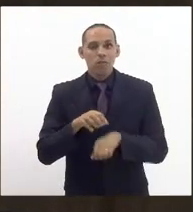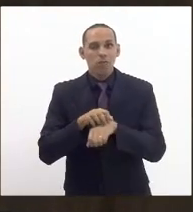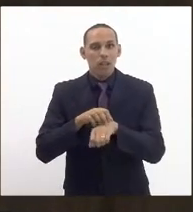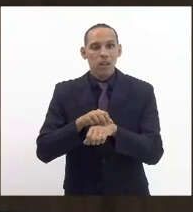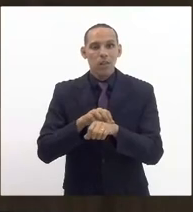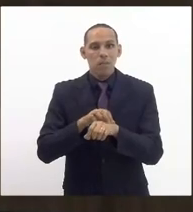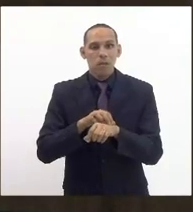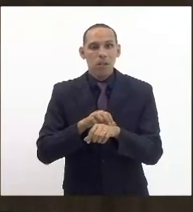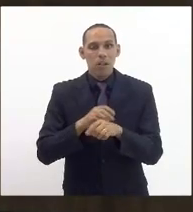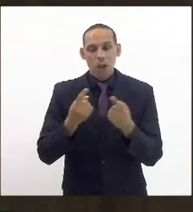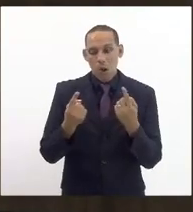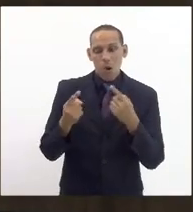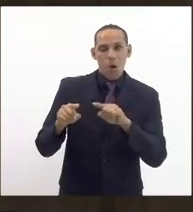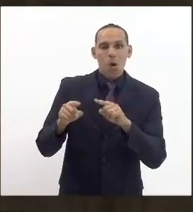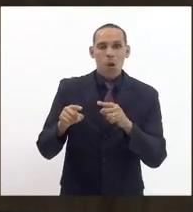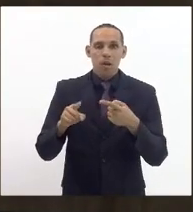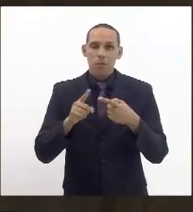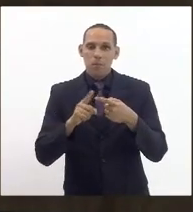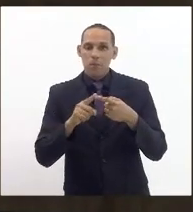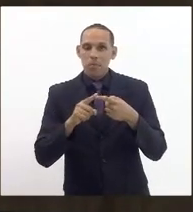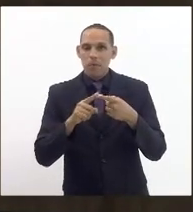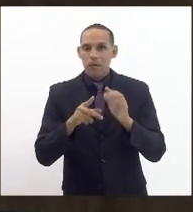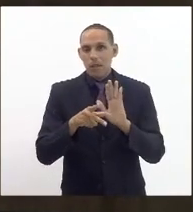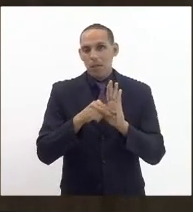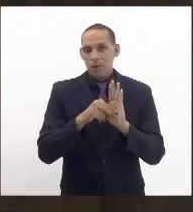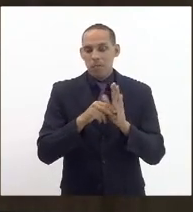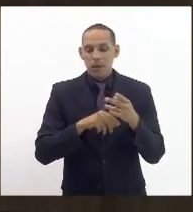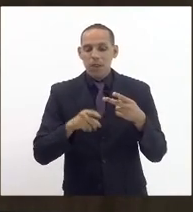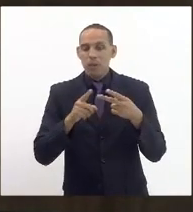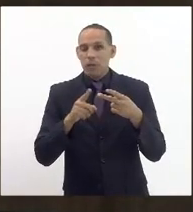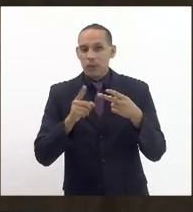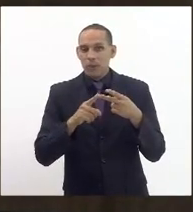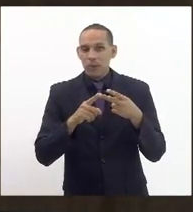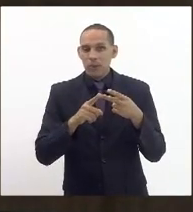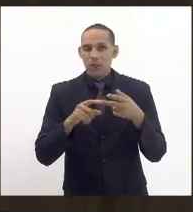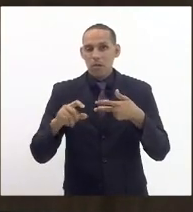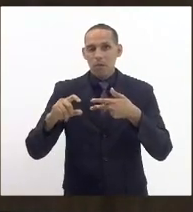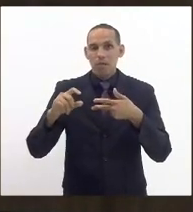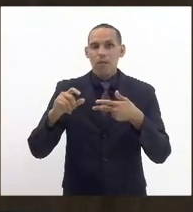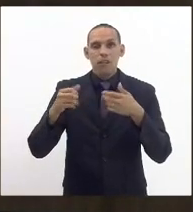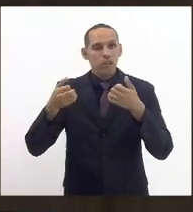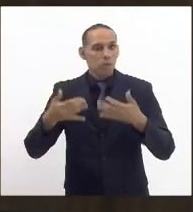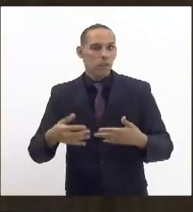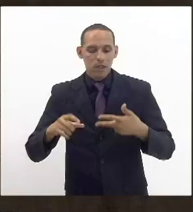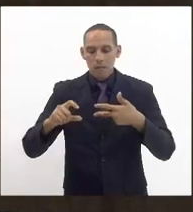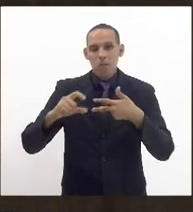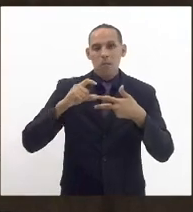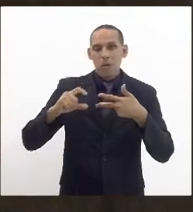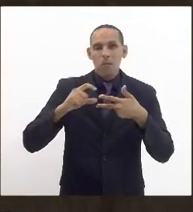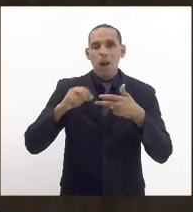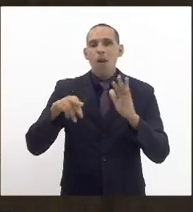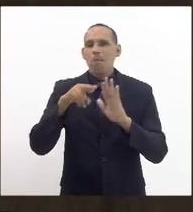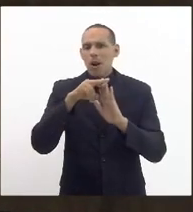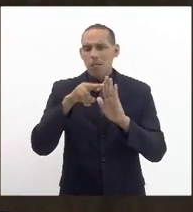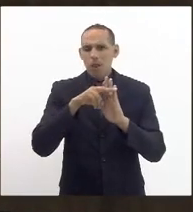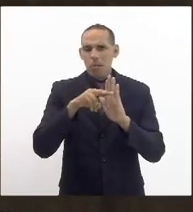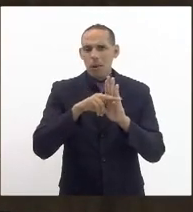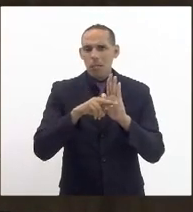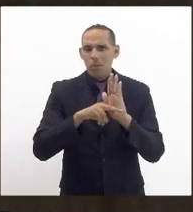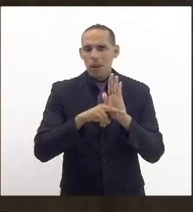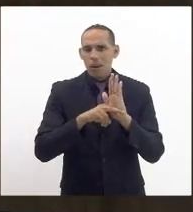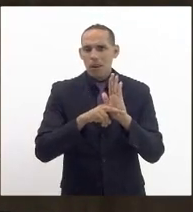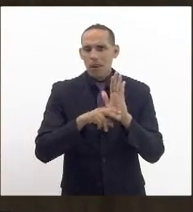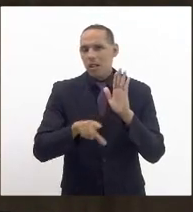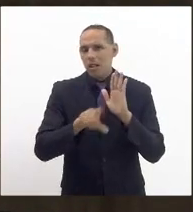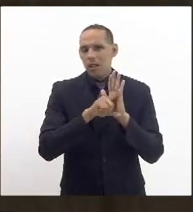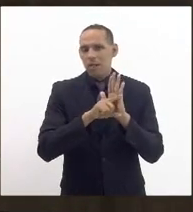essa emenda. A segunda emenda, ela fala que o Poder Executivo regulamentará a presente